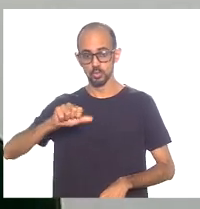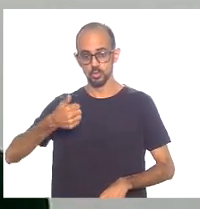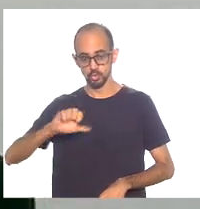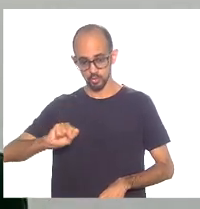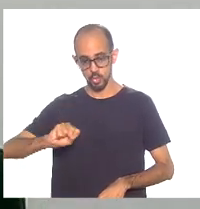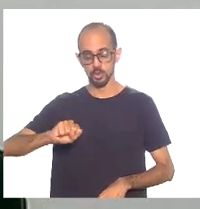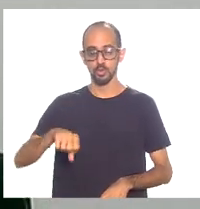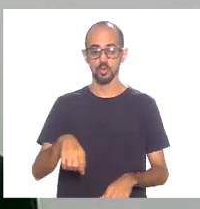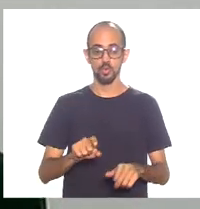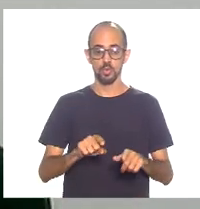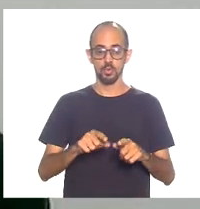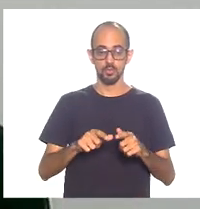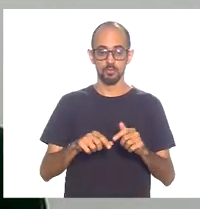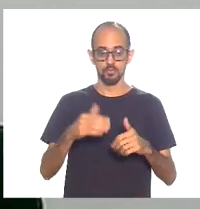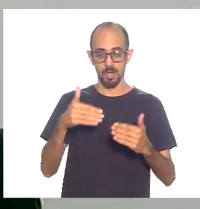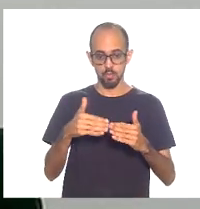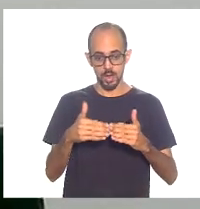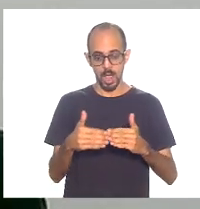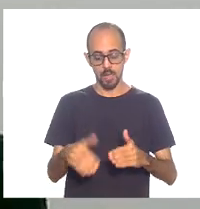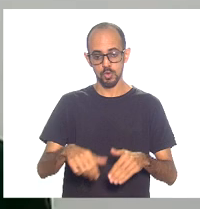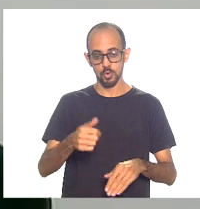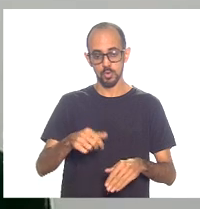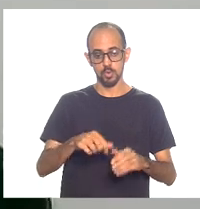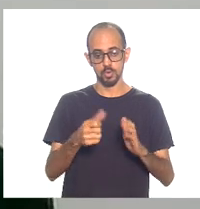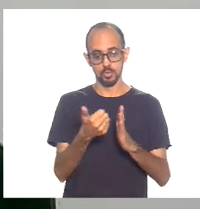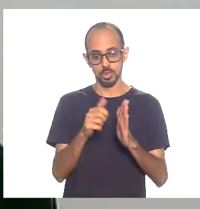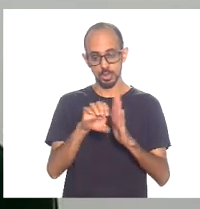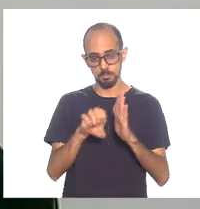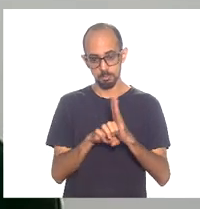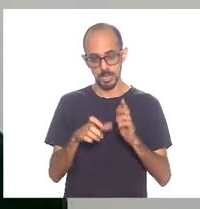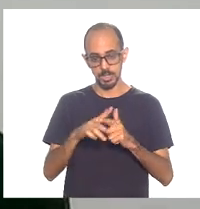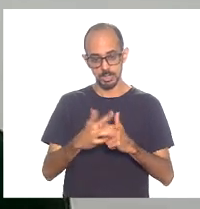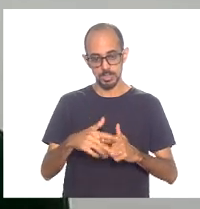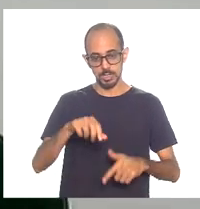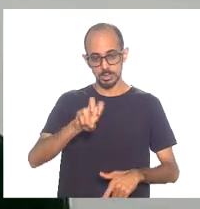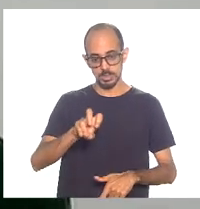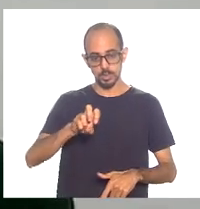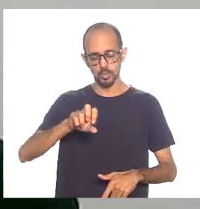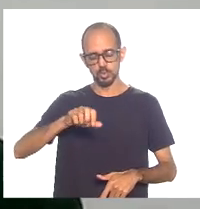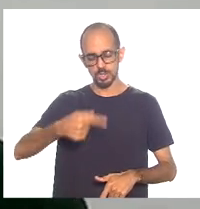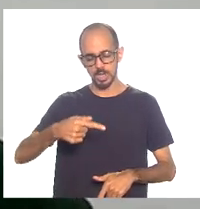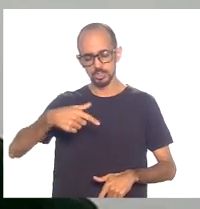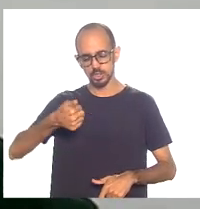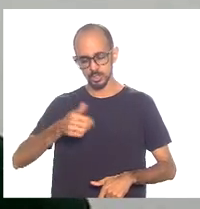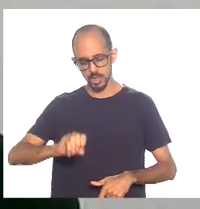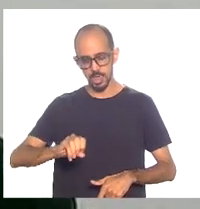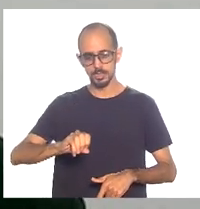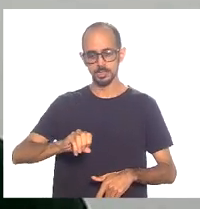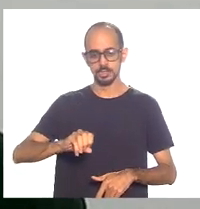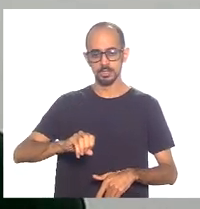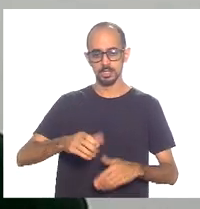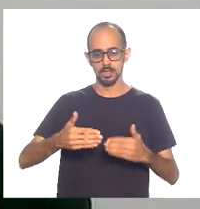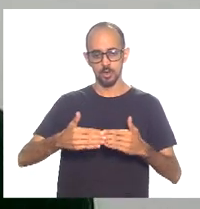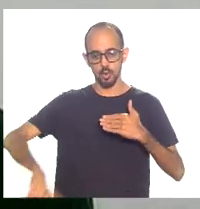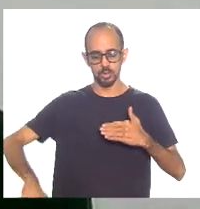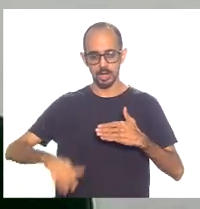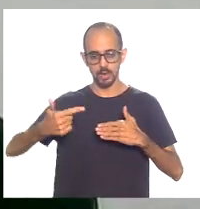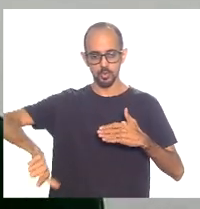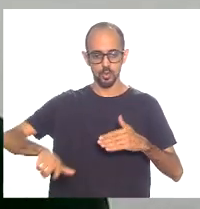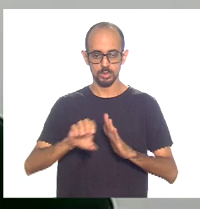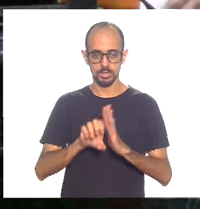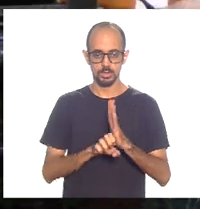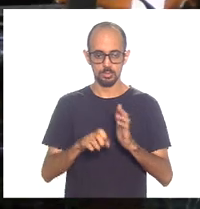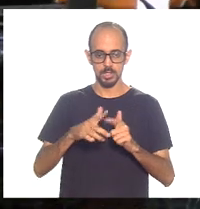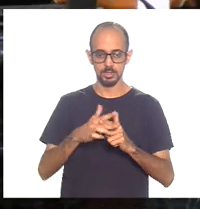18, favorável com subemenda aglutinativa, as emendas 5, 7 e 10, contrário às demais emendas, concluindo por substitutivo, pedindo forma final de